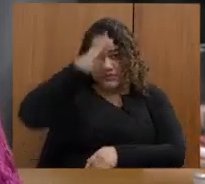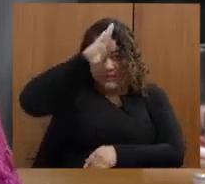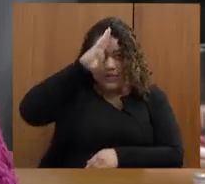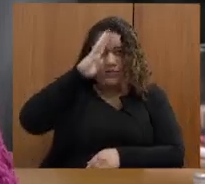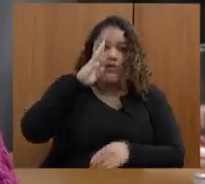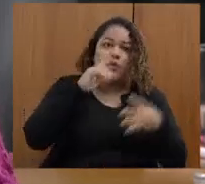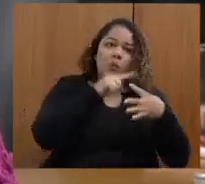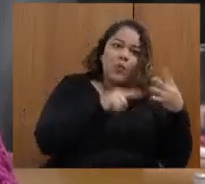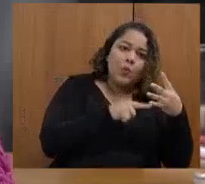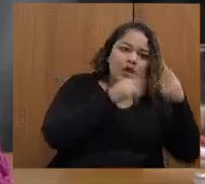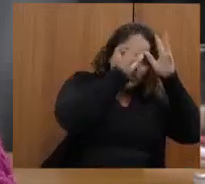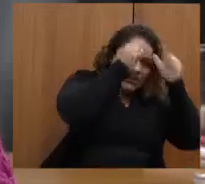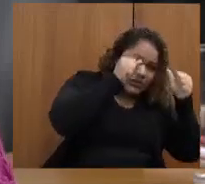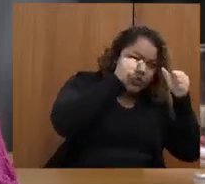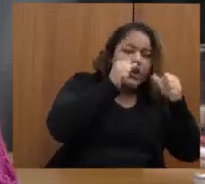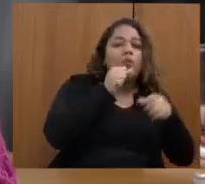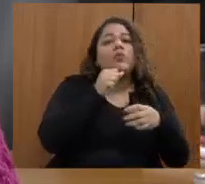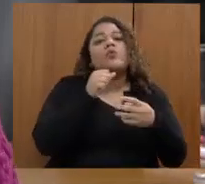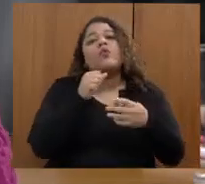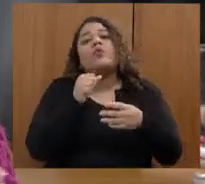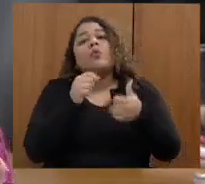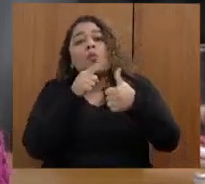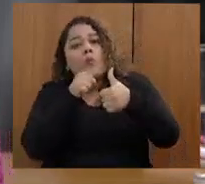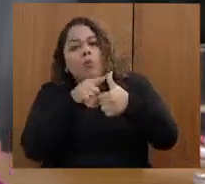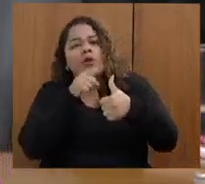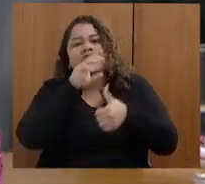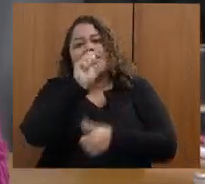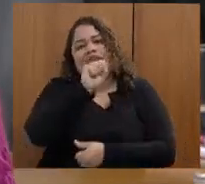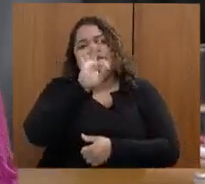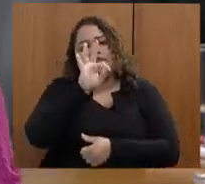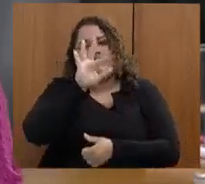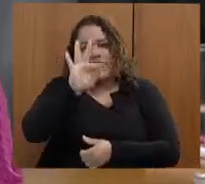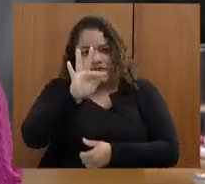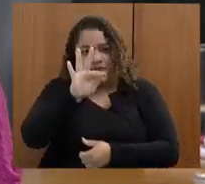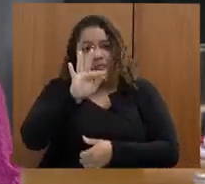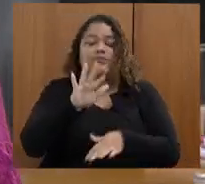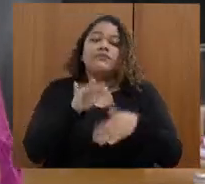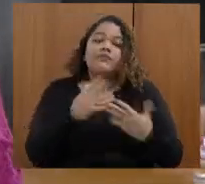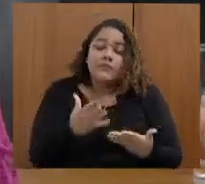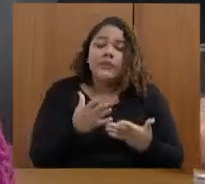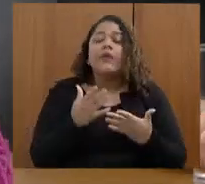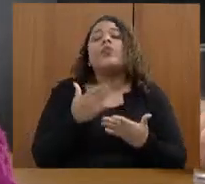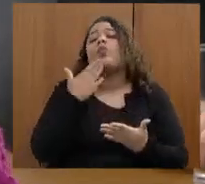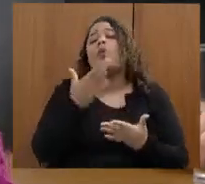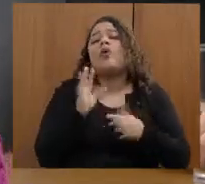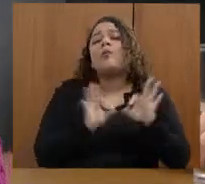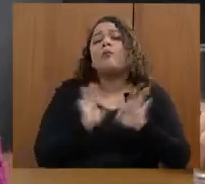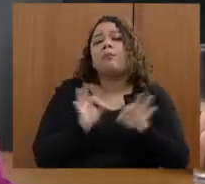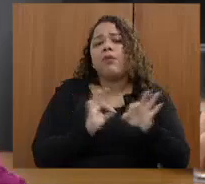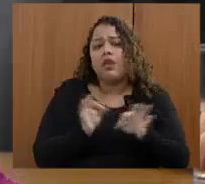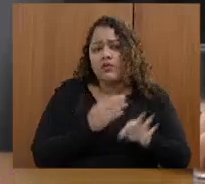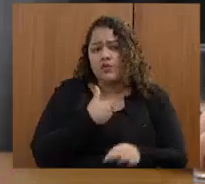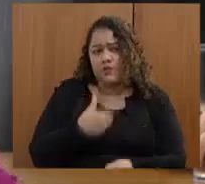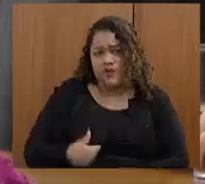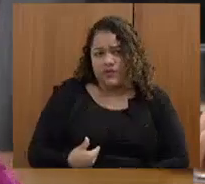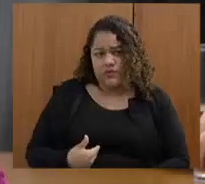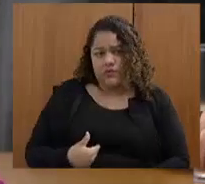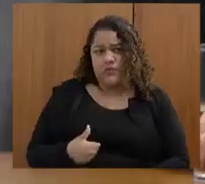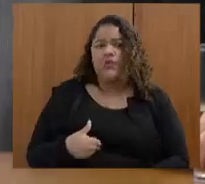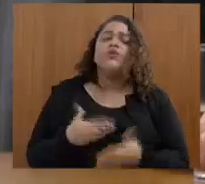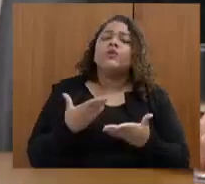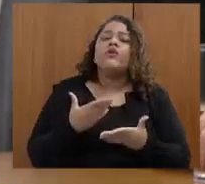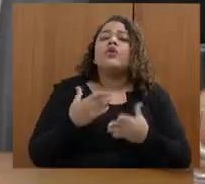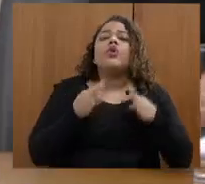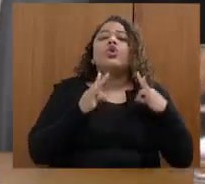STF mas que não diz respeito à legislação Estadual Então qual é o plano do governo o que que o governo vai responder para todas